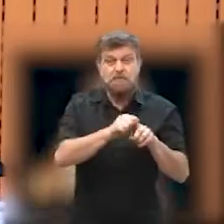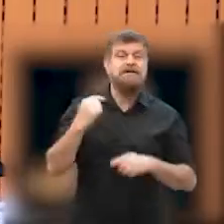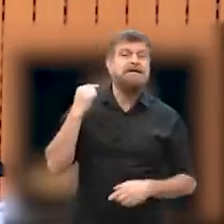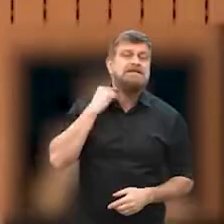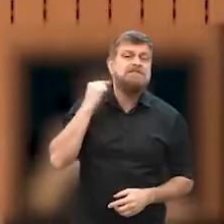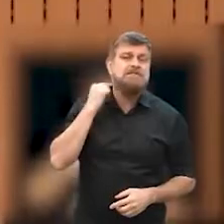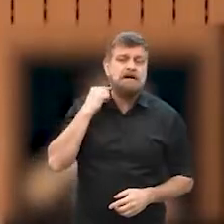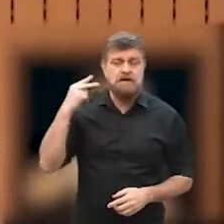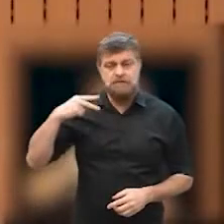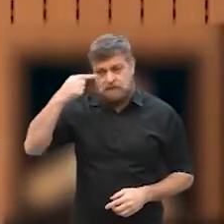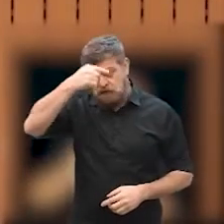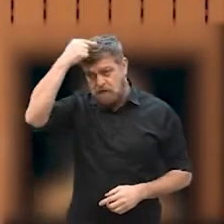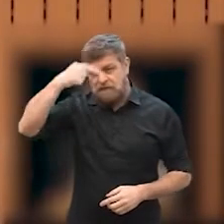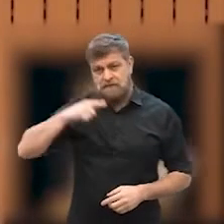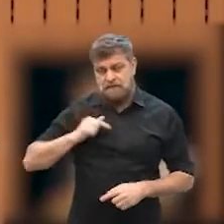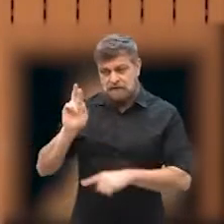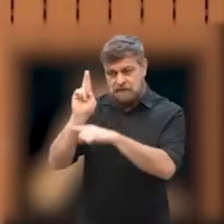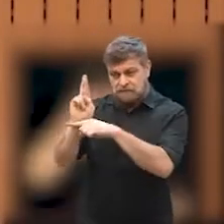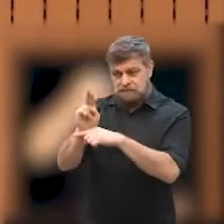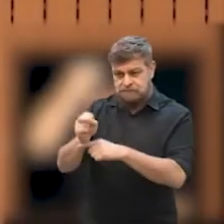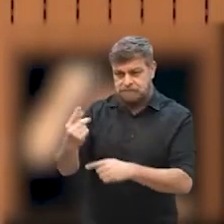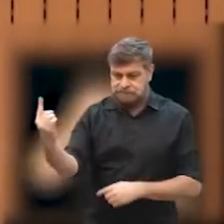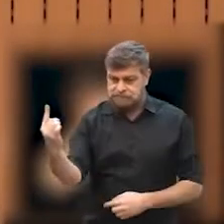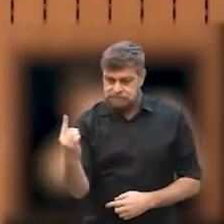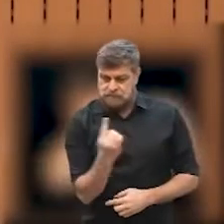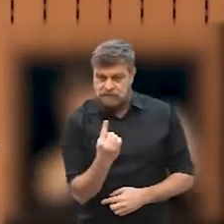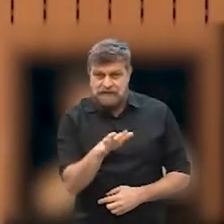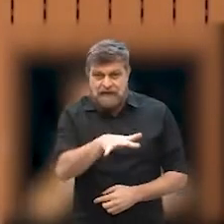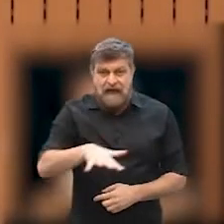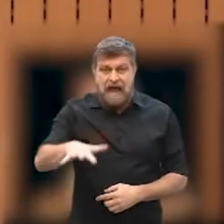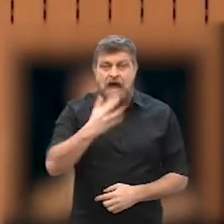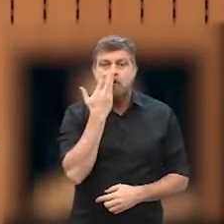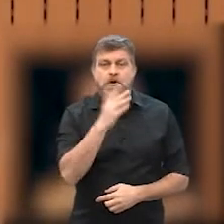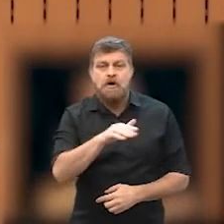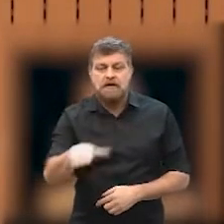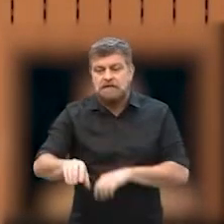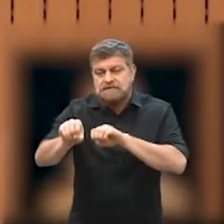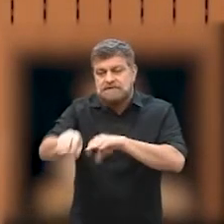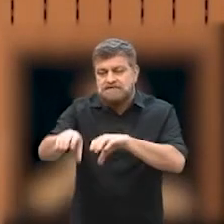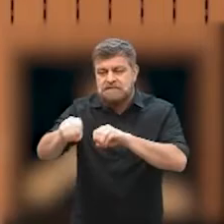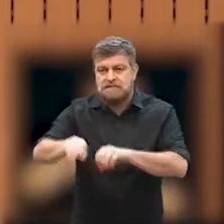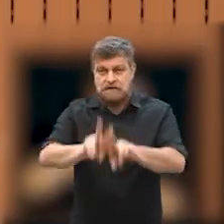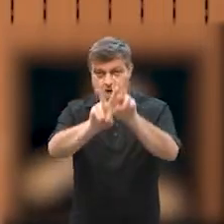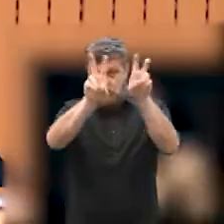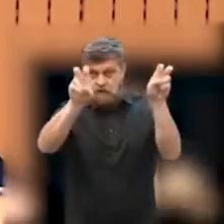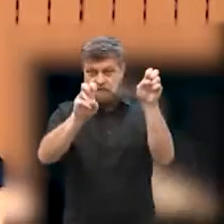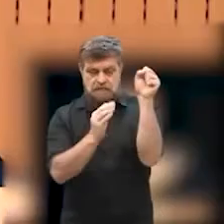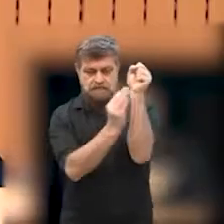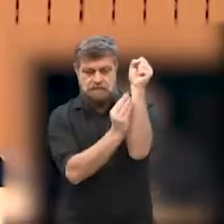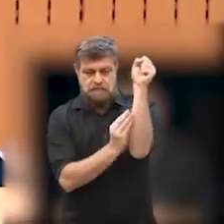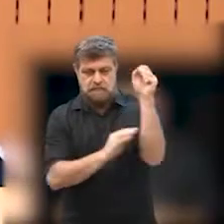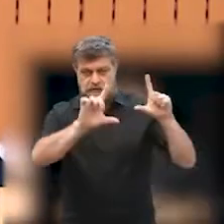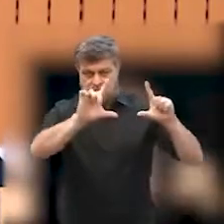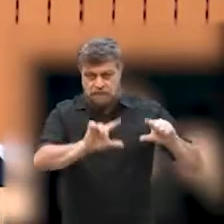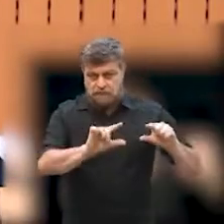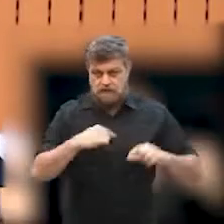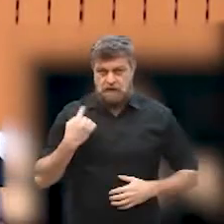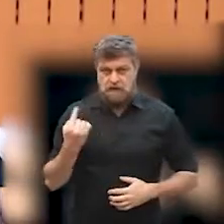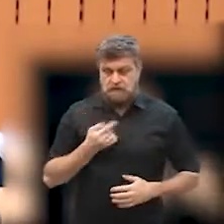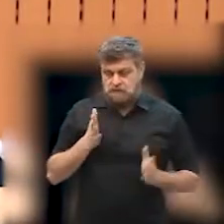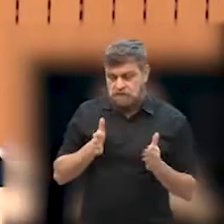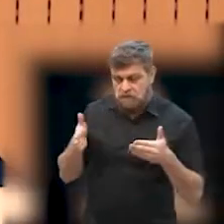Paulo Gaspar recebeu representantes da educação infantil para falar de desburocratização. Hoje nós vamos tratar